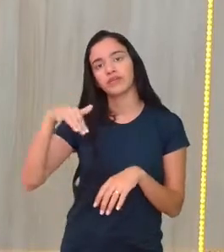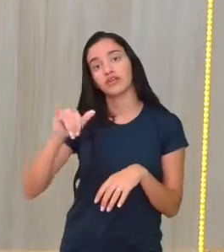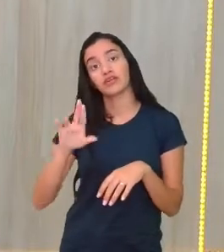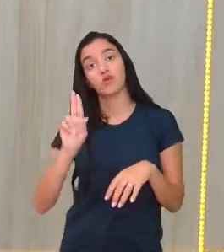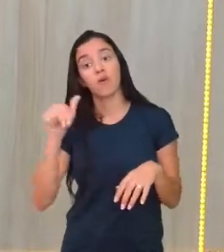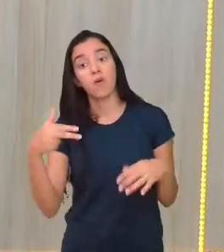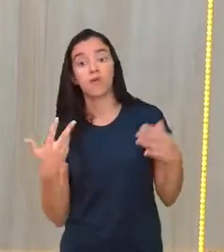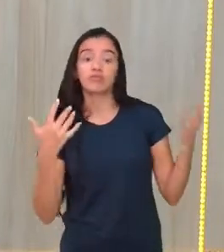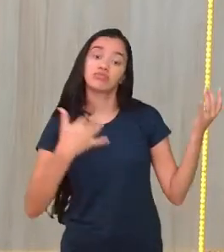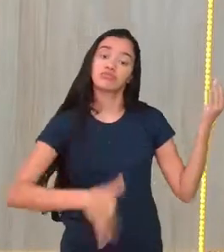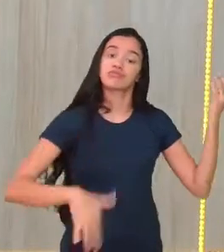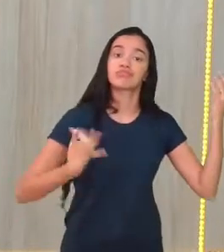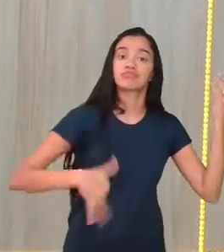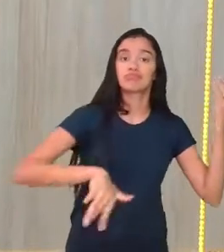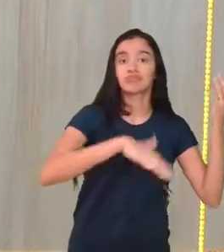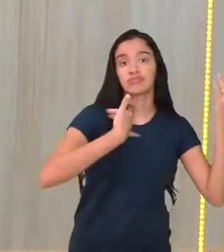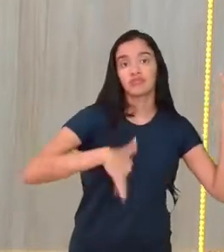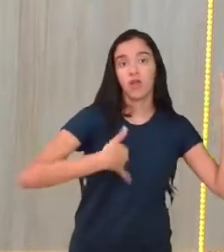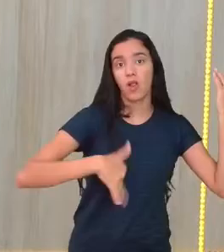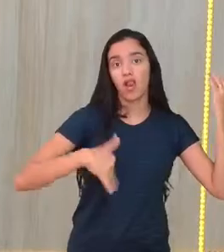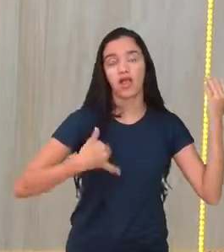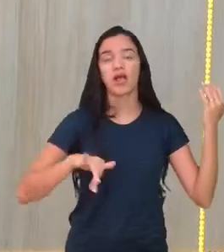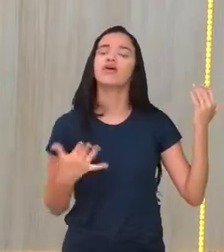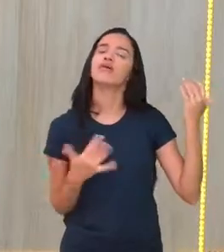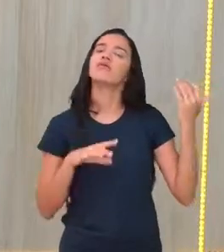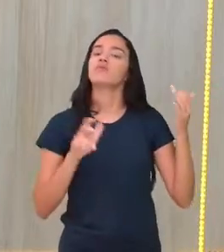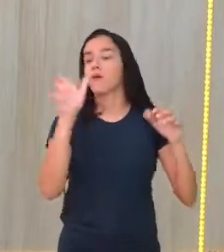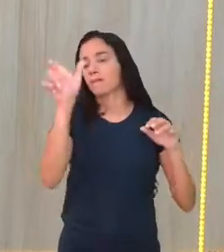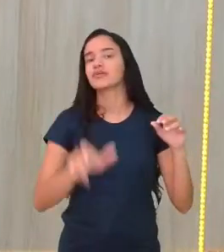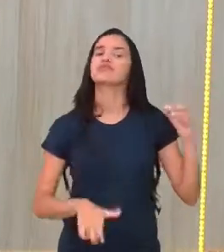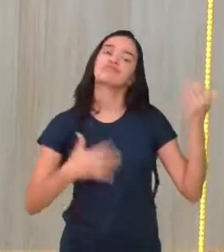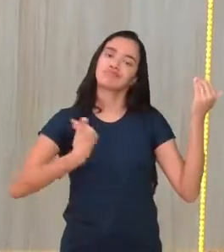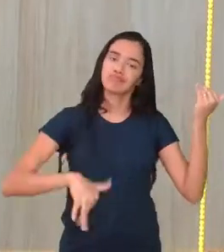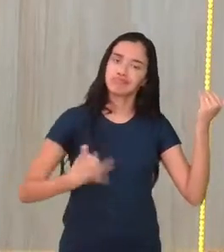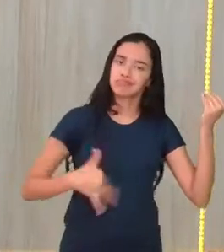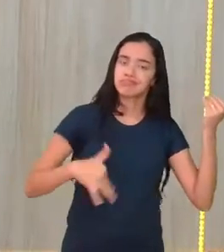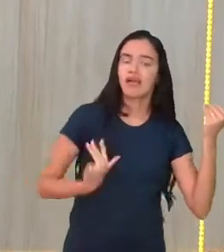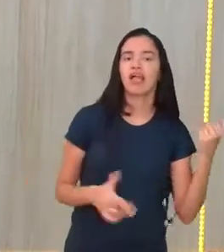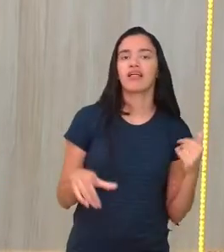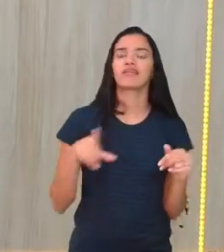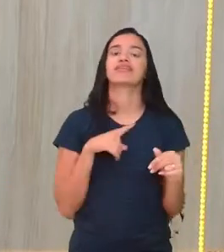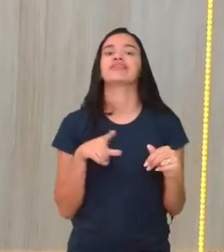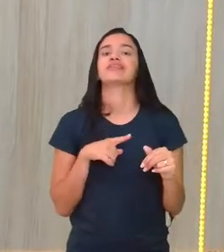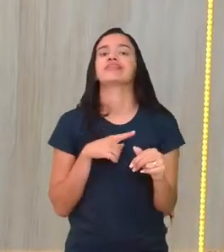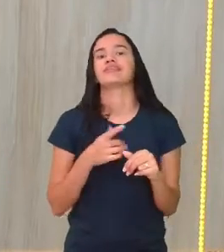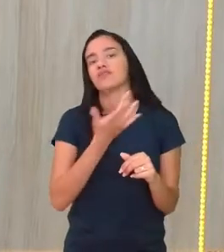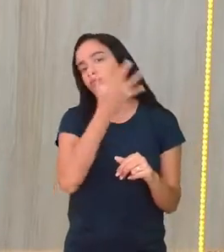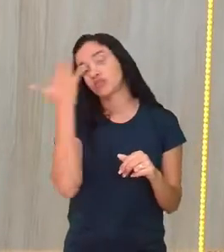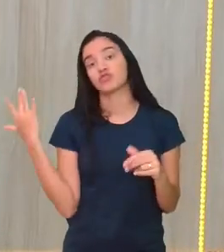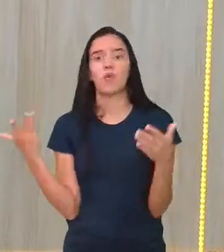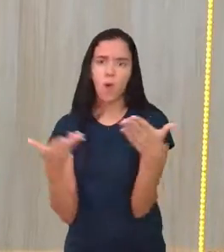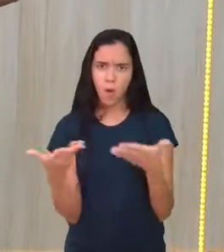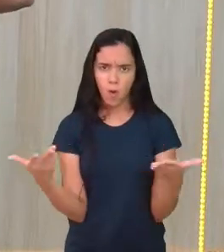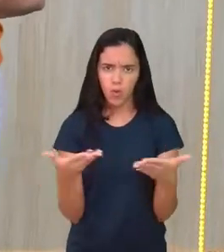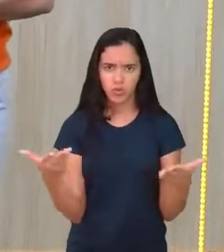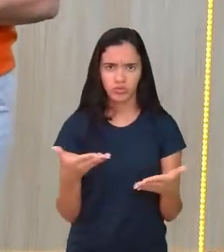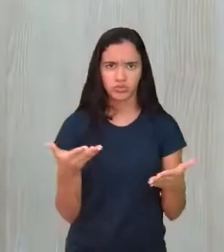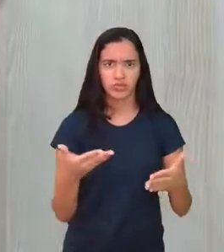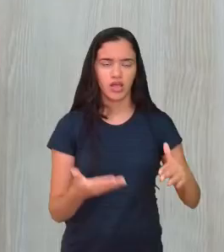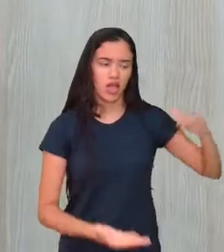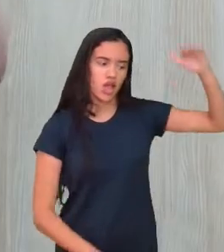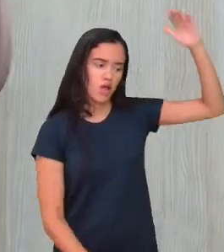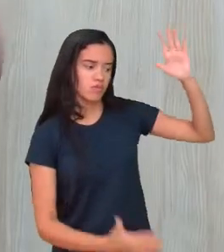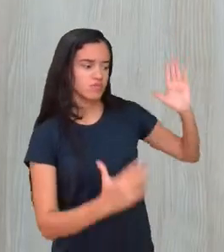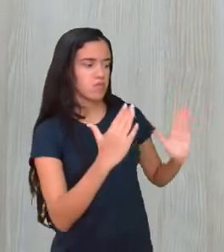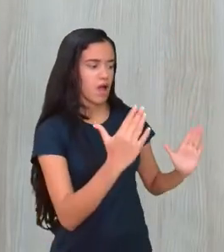violão, tinha que ter um instrumento para se quisesse ouvir música, alguém Verdade. Tinha que tocar, né? Tinha que ter alguém tocando, sempre. E hoje não, bota aquele som imenso,